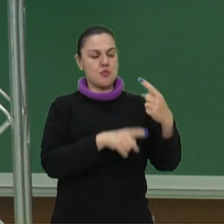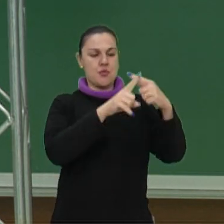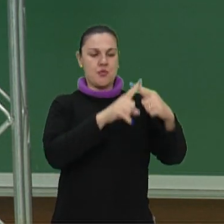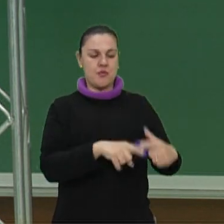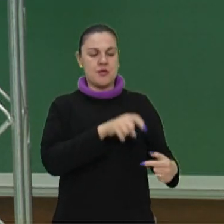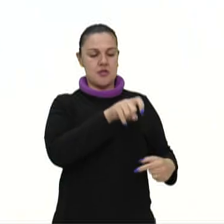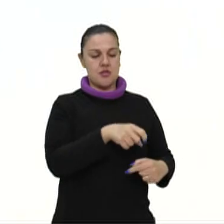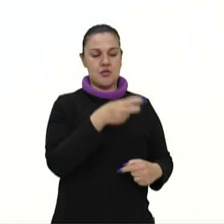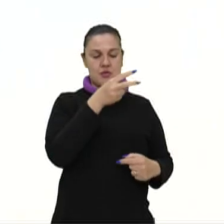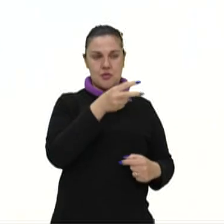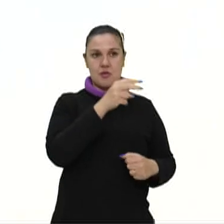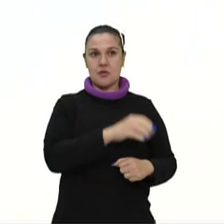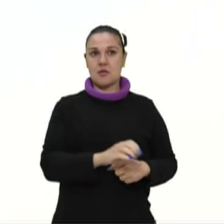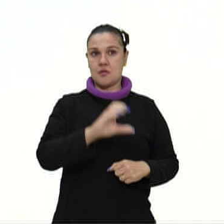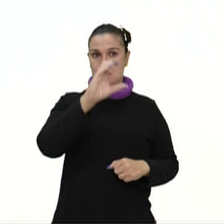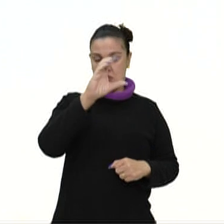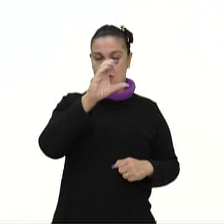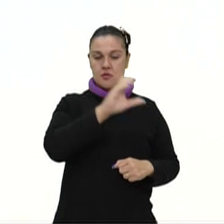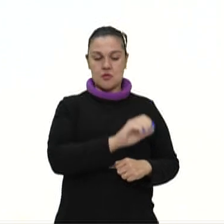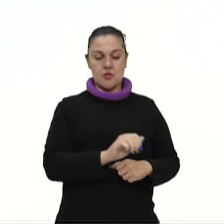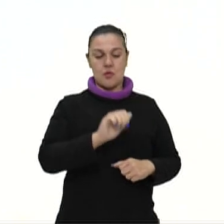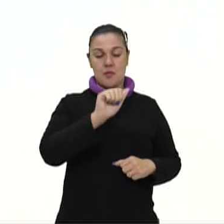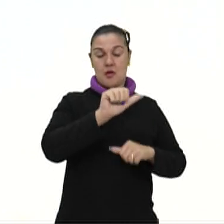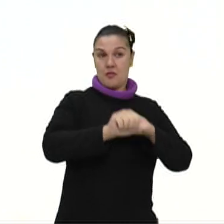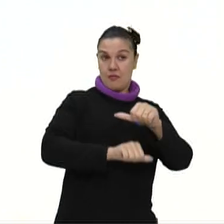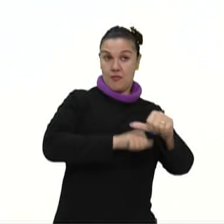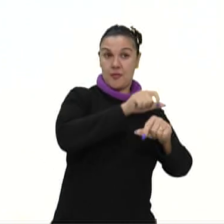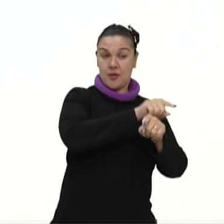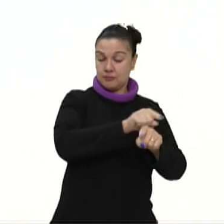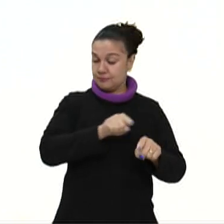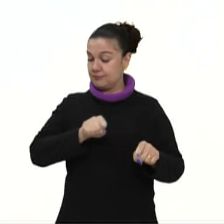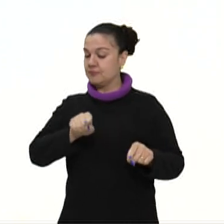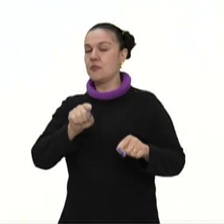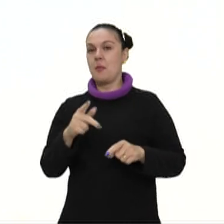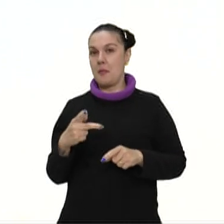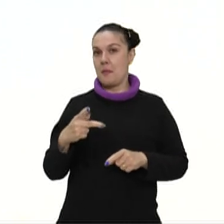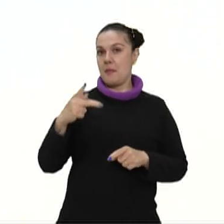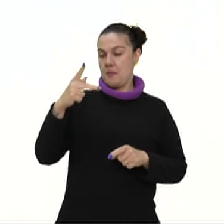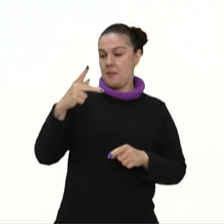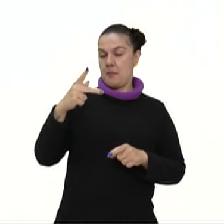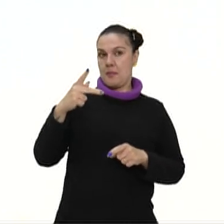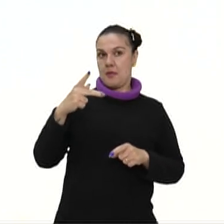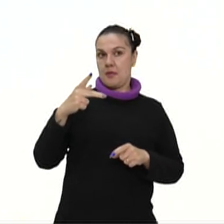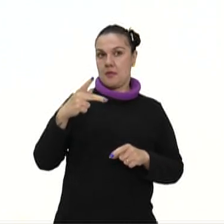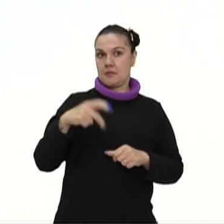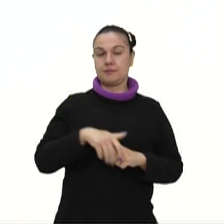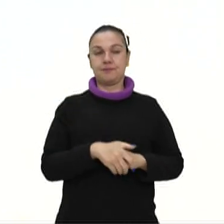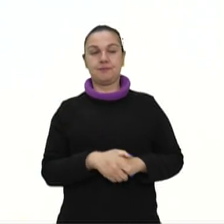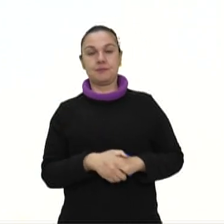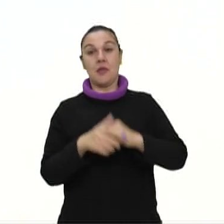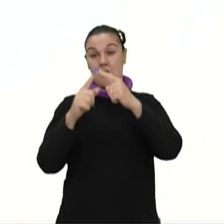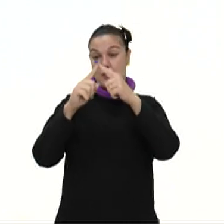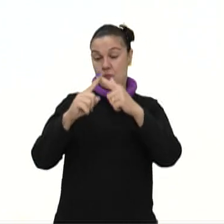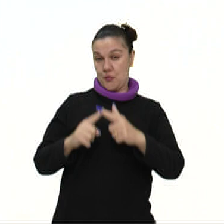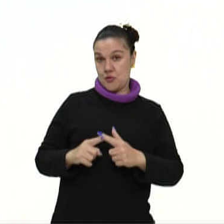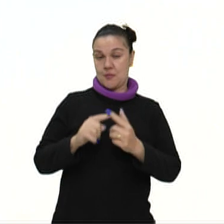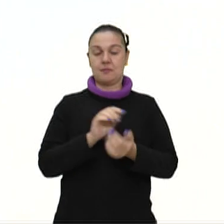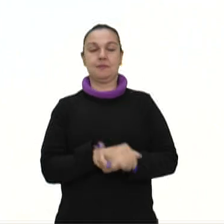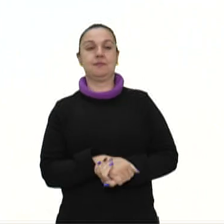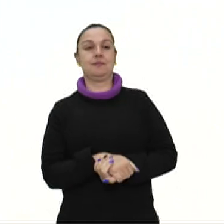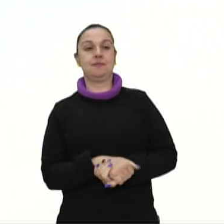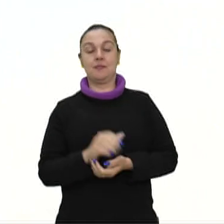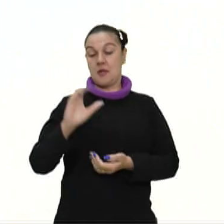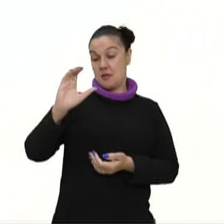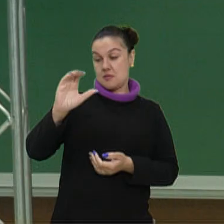é c sobre a. Também não escrevo mais assim, x1 vezes x2, vou colocar apenas o p de produto, né? Que seria a